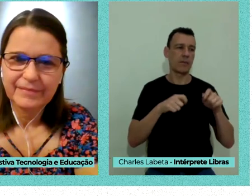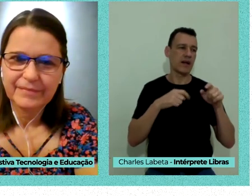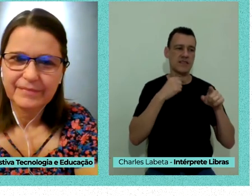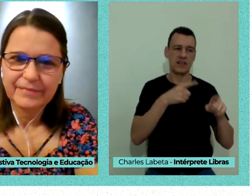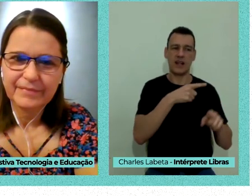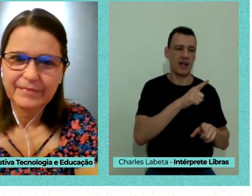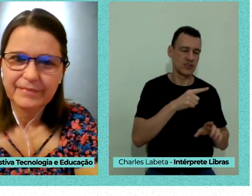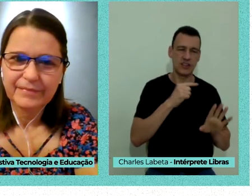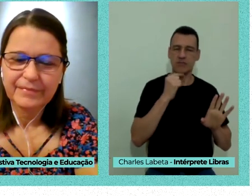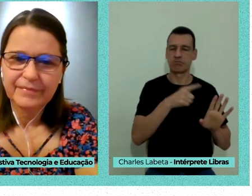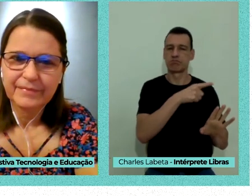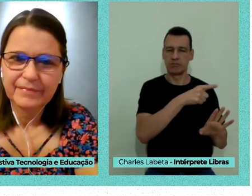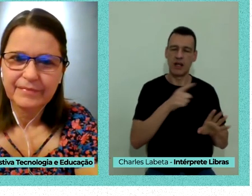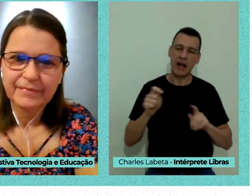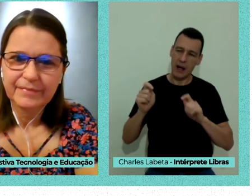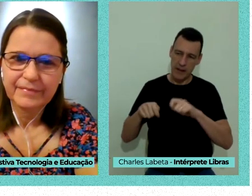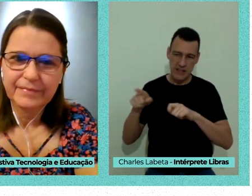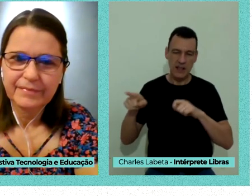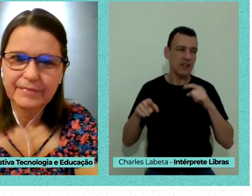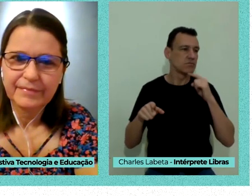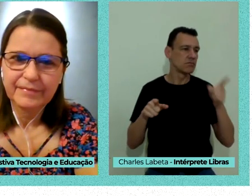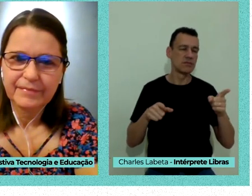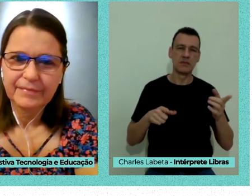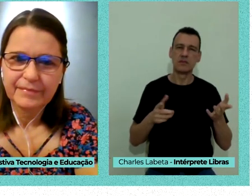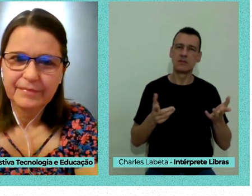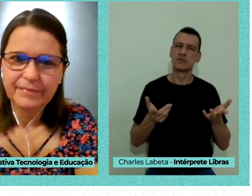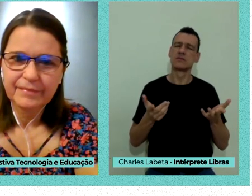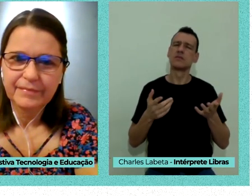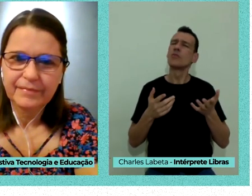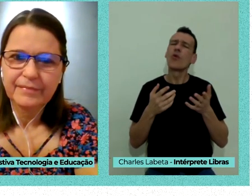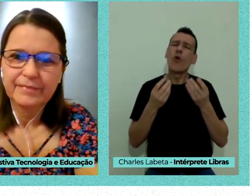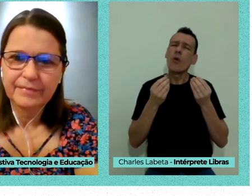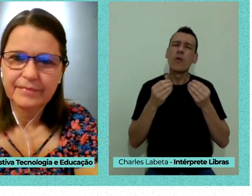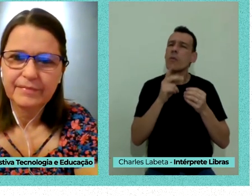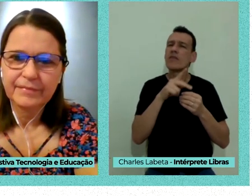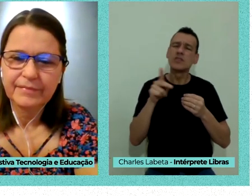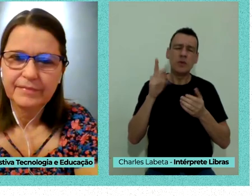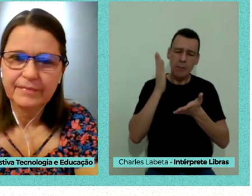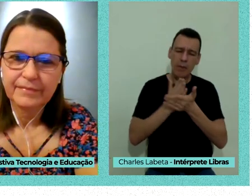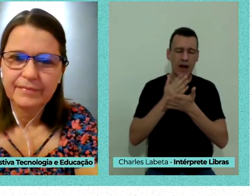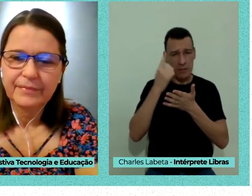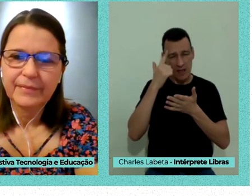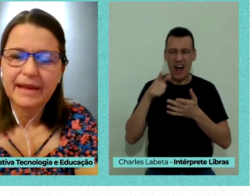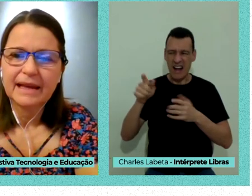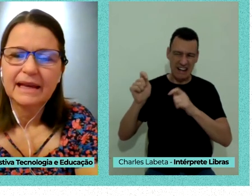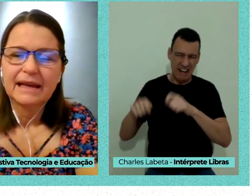de professores em cima de que alguns têm mais capacidade do que os outros?